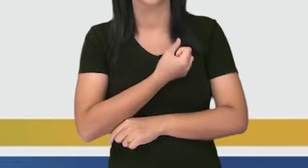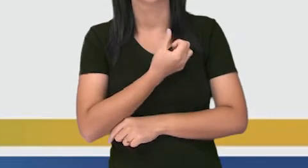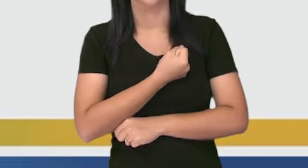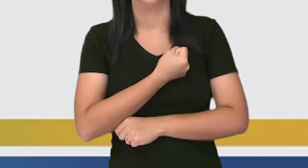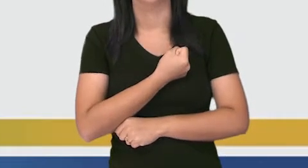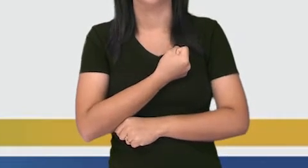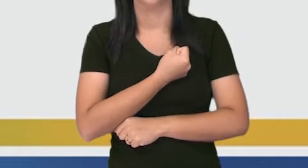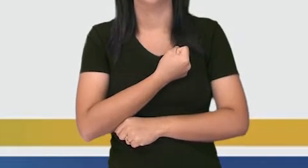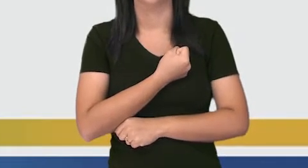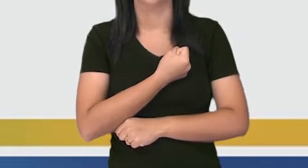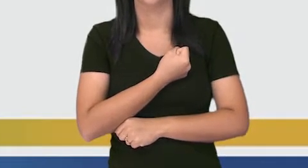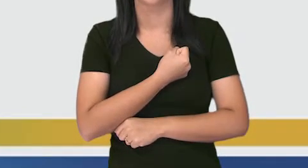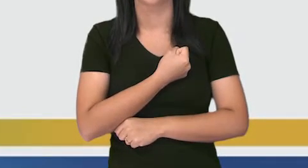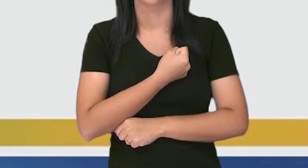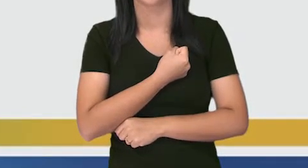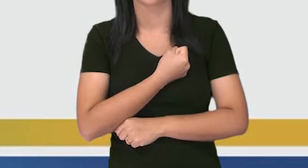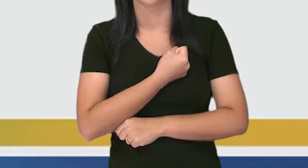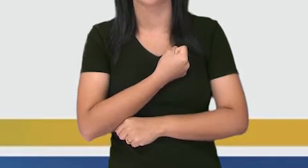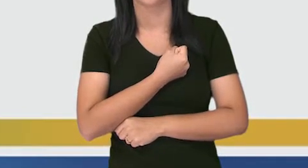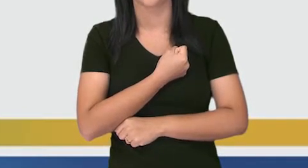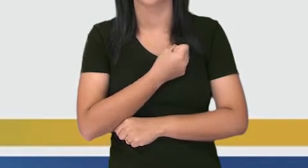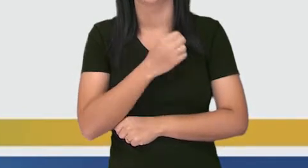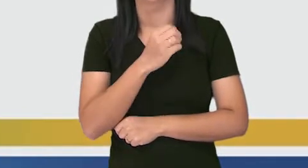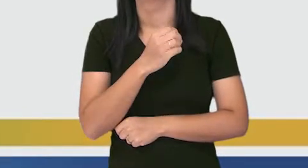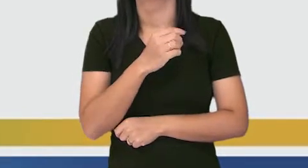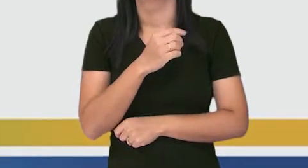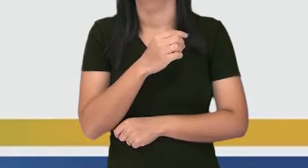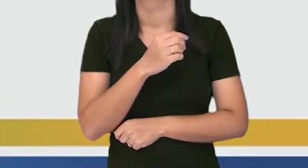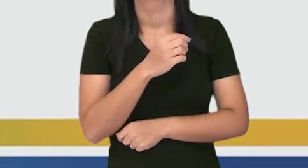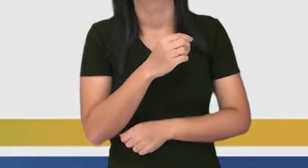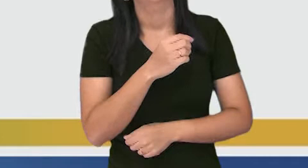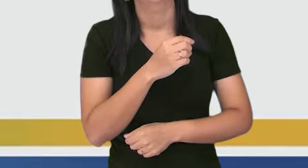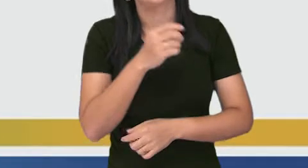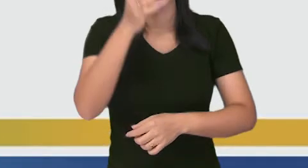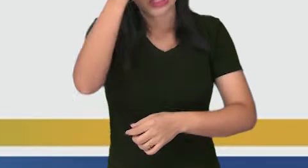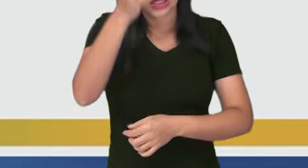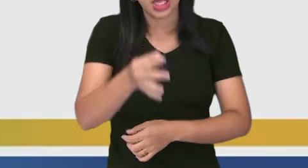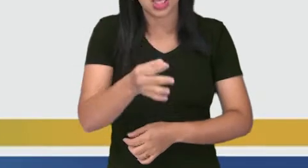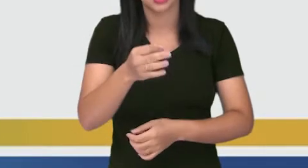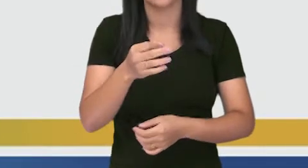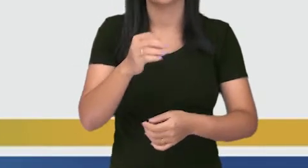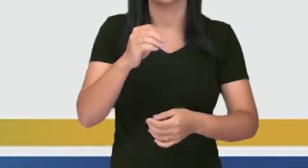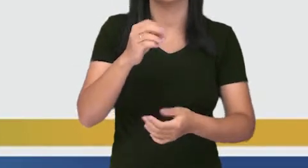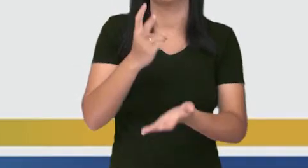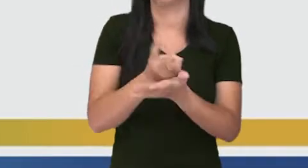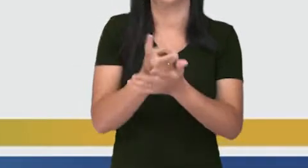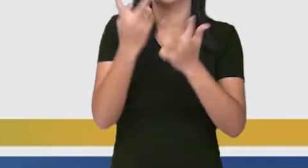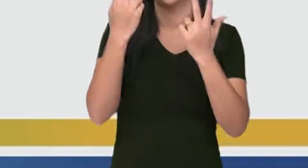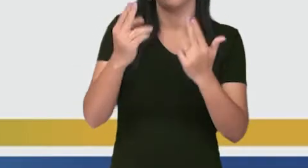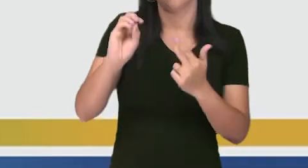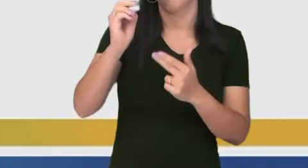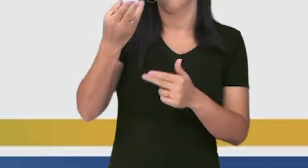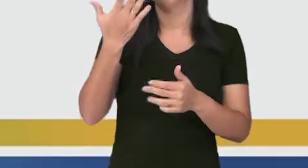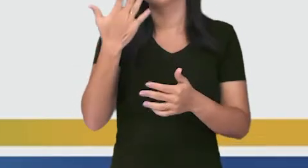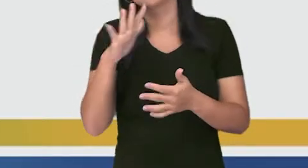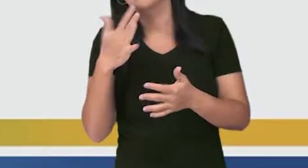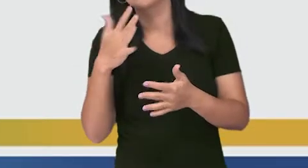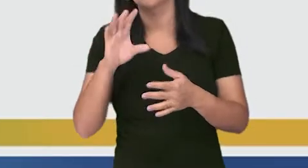pornô absolutos ou frequência relativa ou densidade